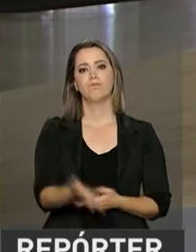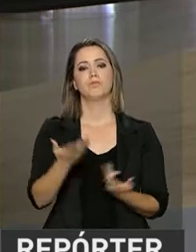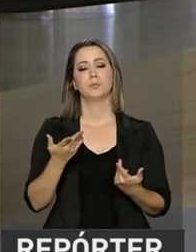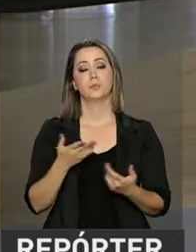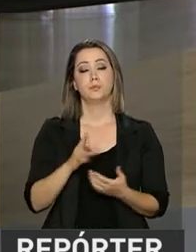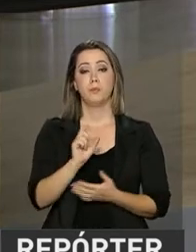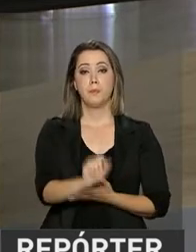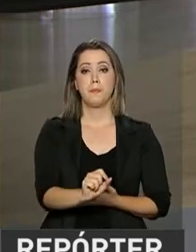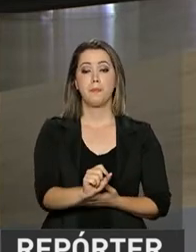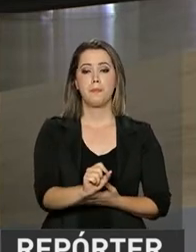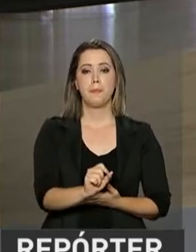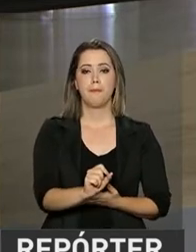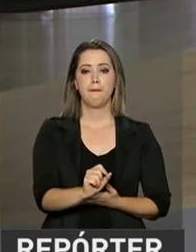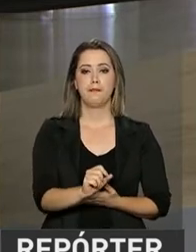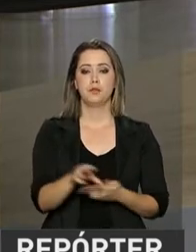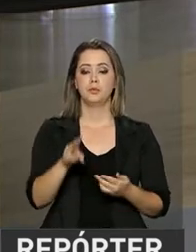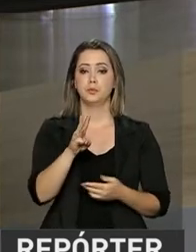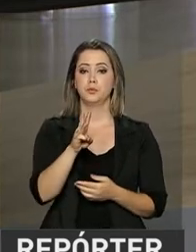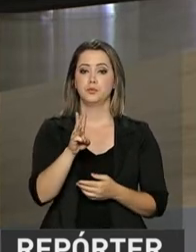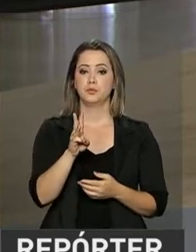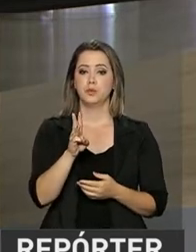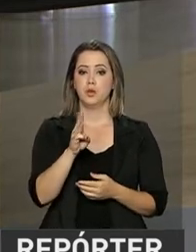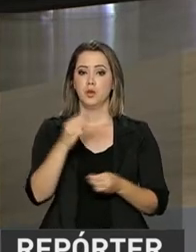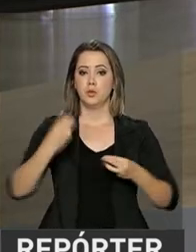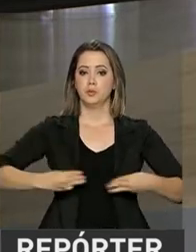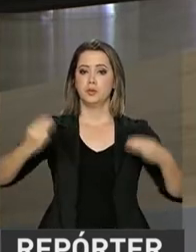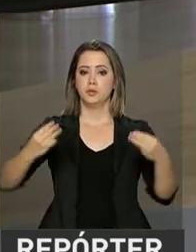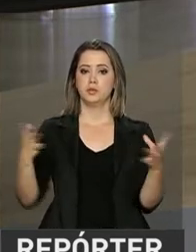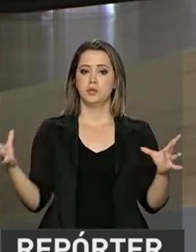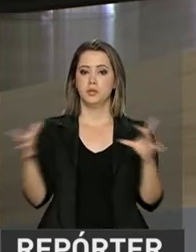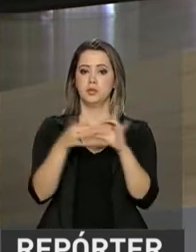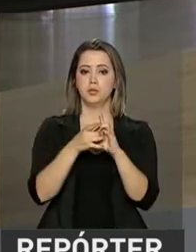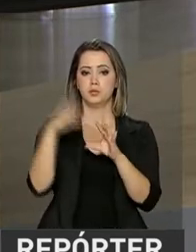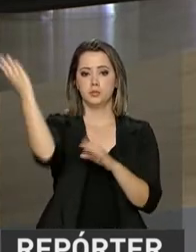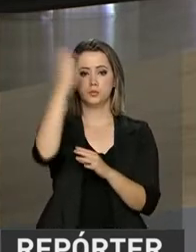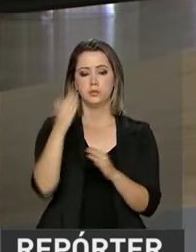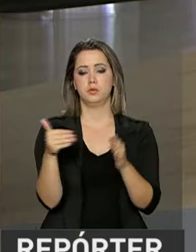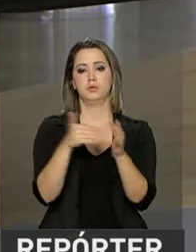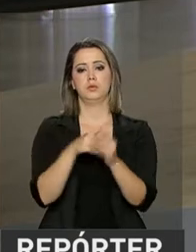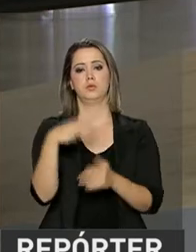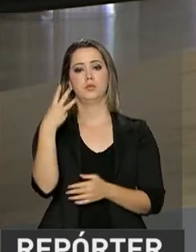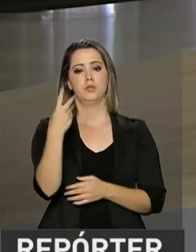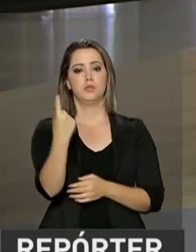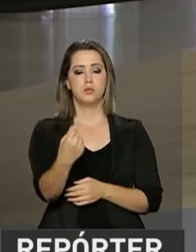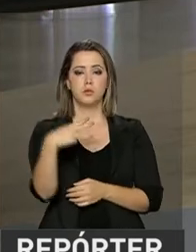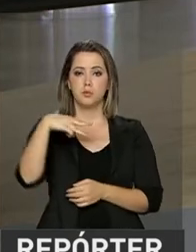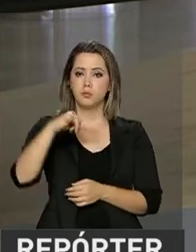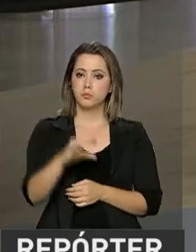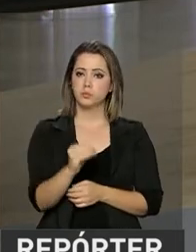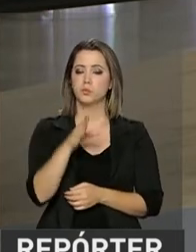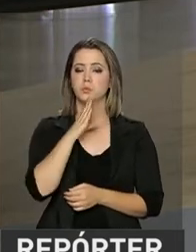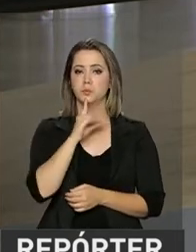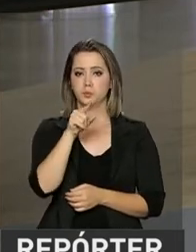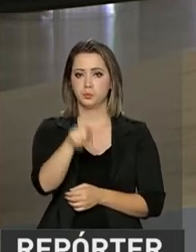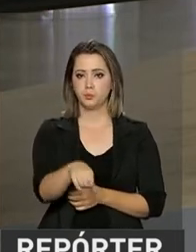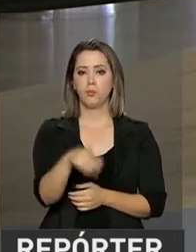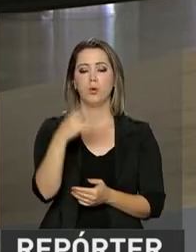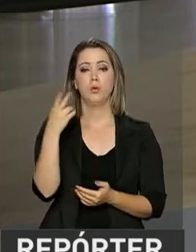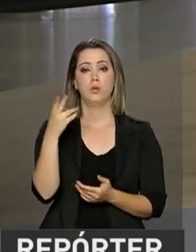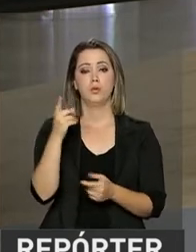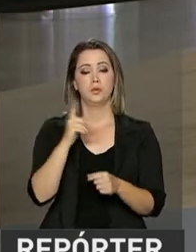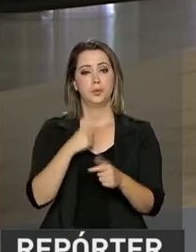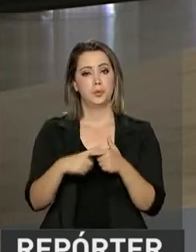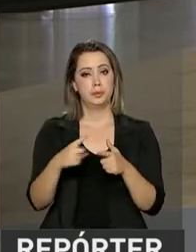imediata o ministério da integração nacional até o último dia 31 de maio reconheceu o estado de emergência